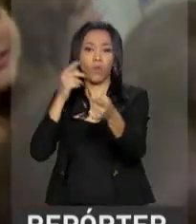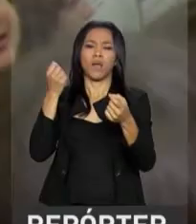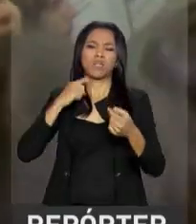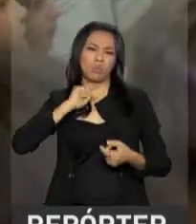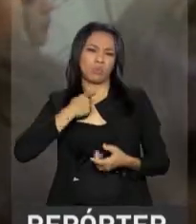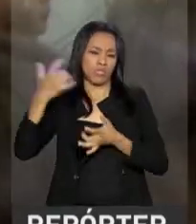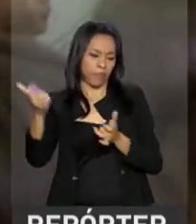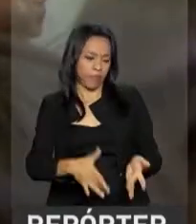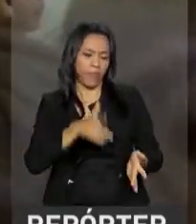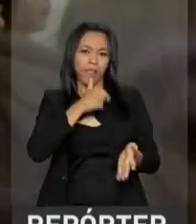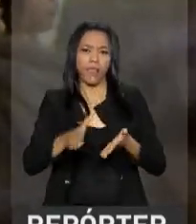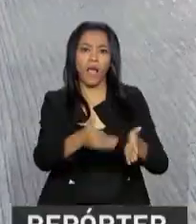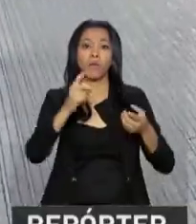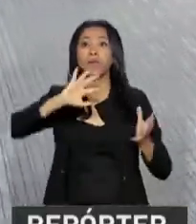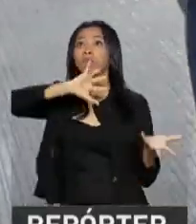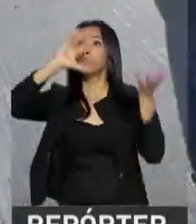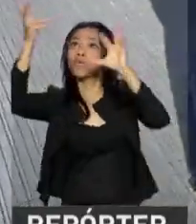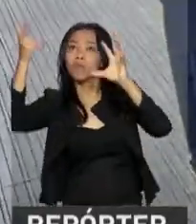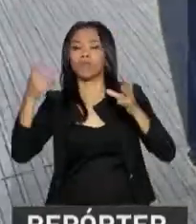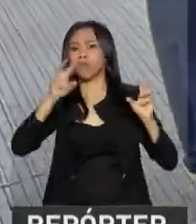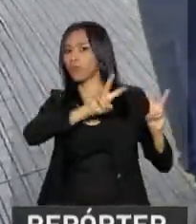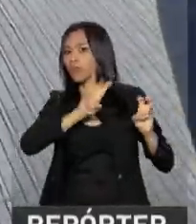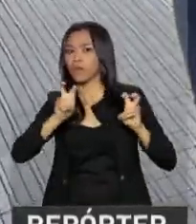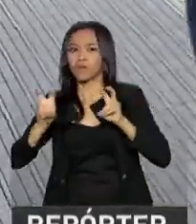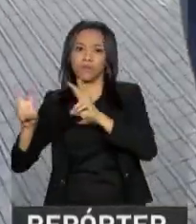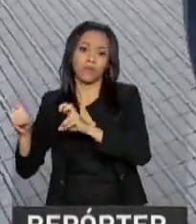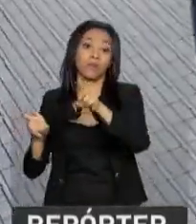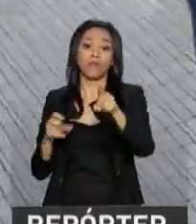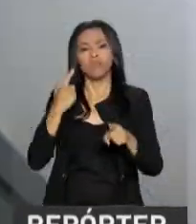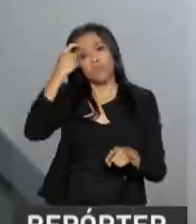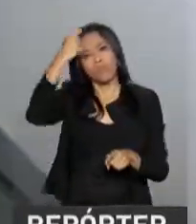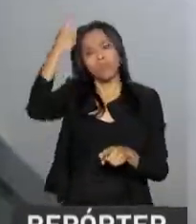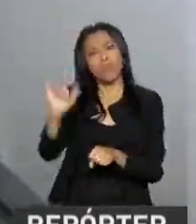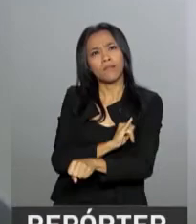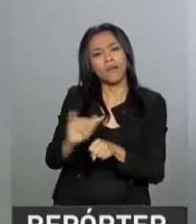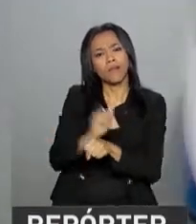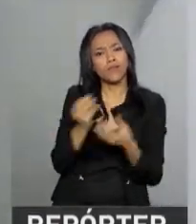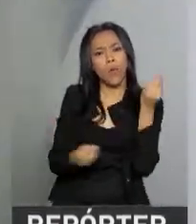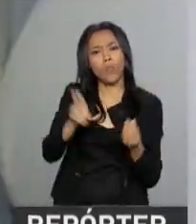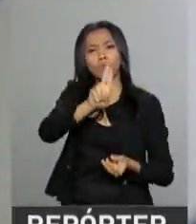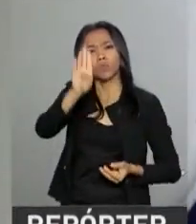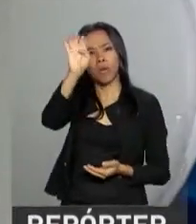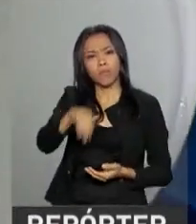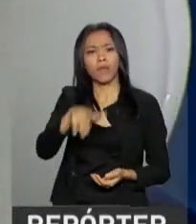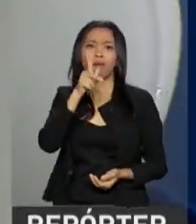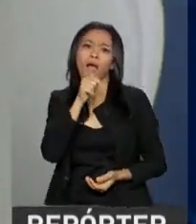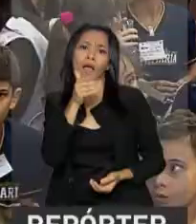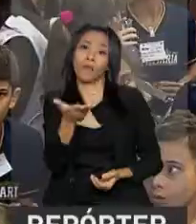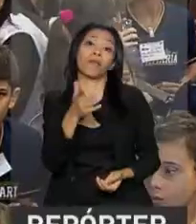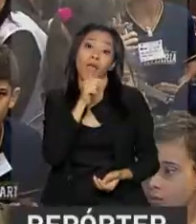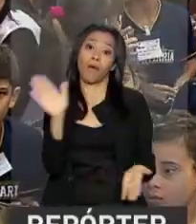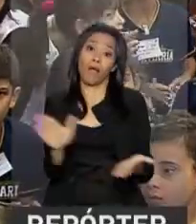poluição e mudanças climáticas. E a necessidade de estabelecer estratégias de uso racional desse bem